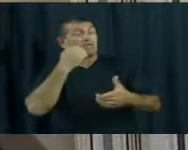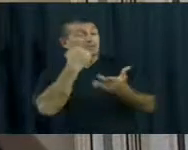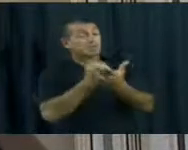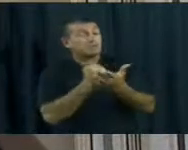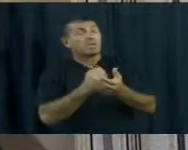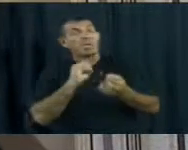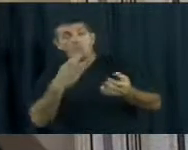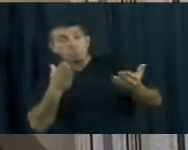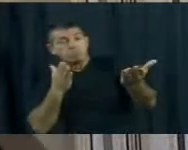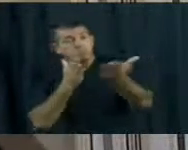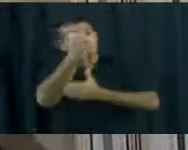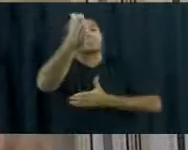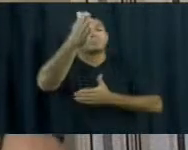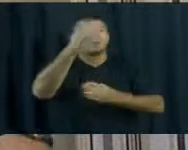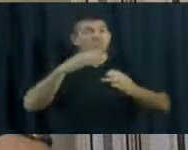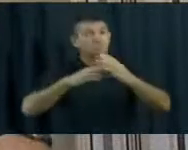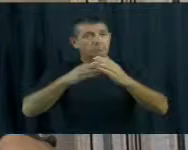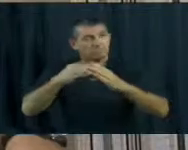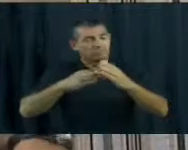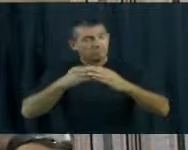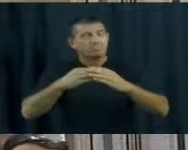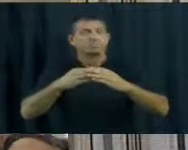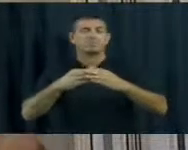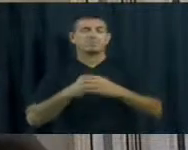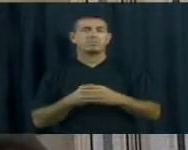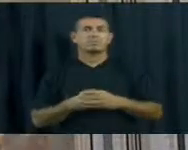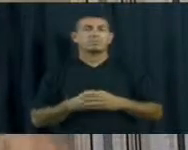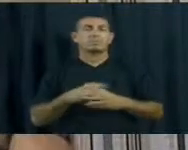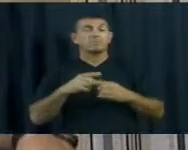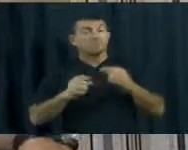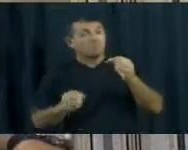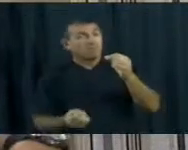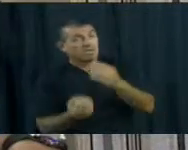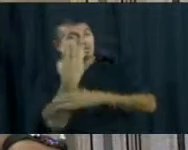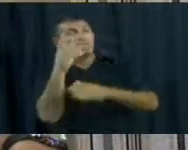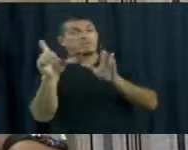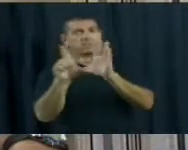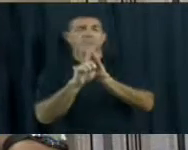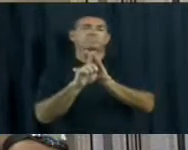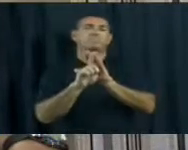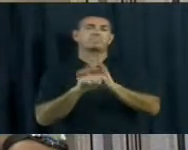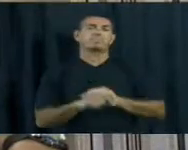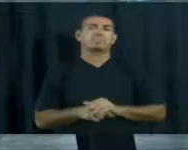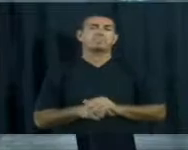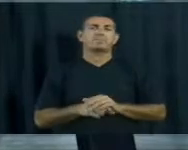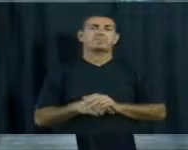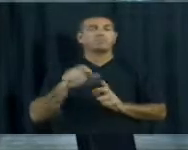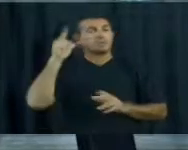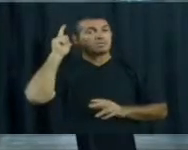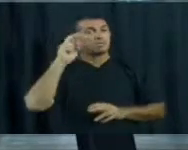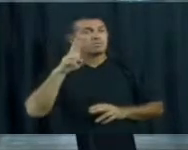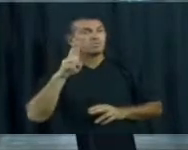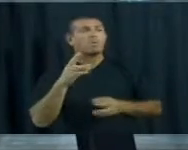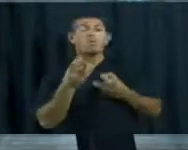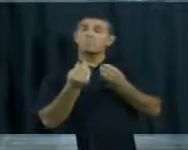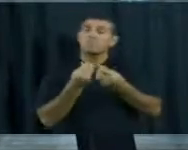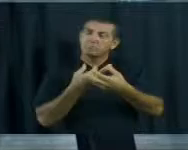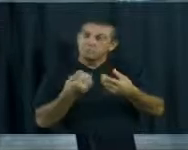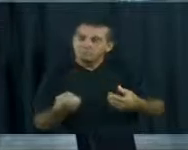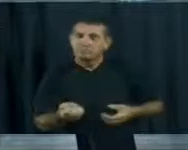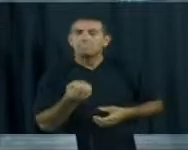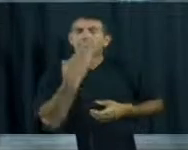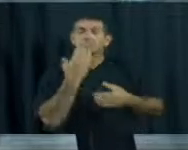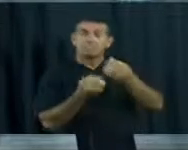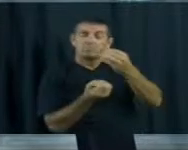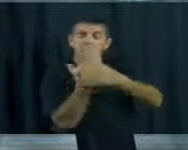modo legal, uma vez que eles foram feitos por decreto. Entendi. Foram criados por decreto. Bom, então a gente vai ter muita novidade ainda esse ano, hein? Tem muita coisa boa